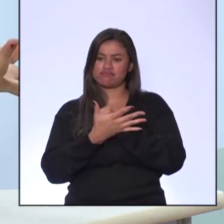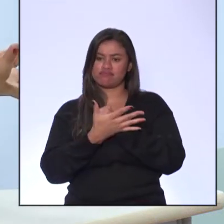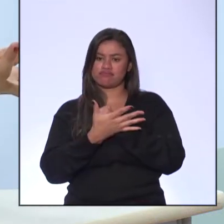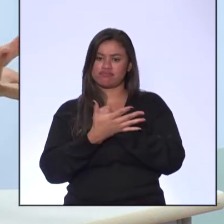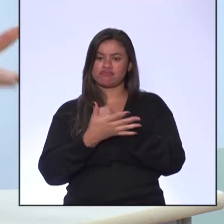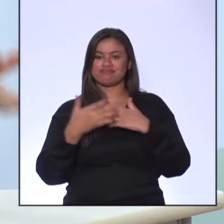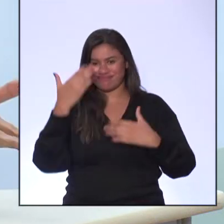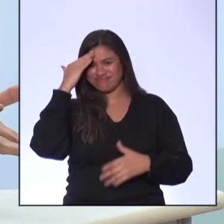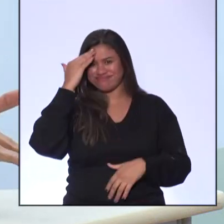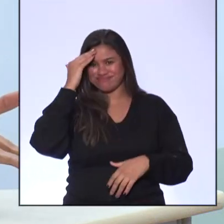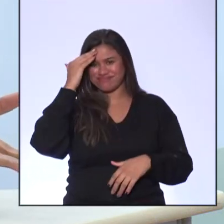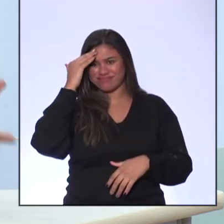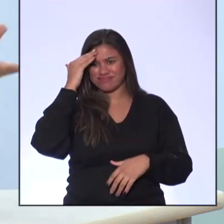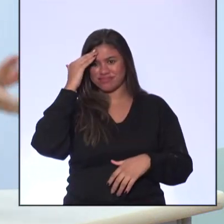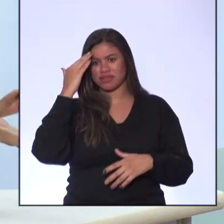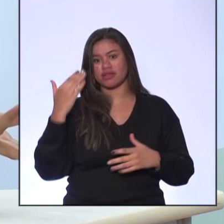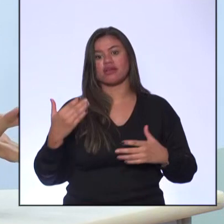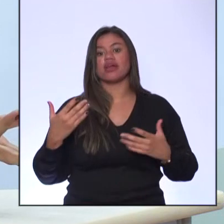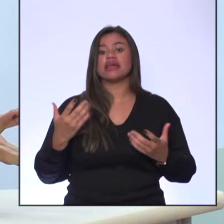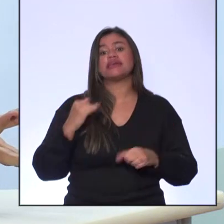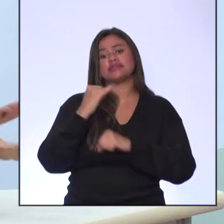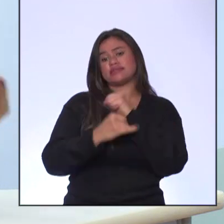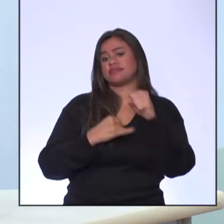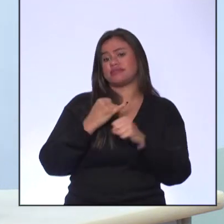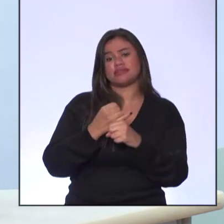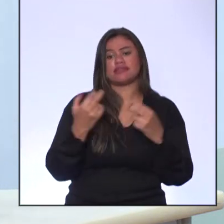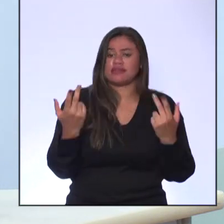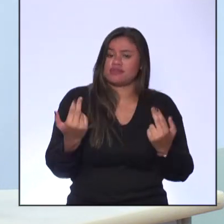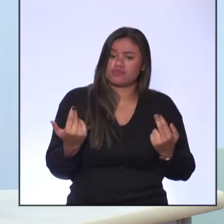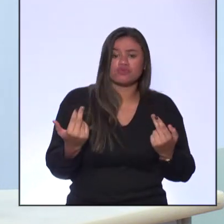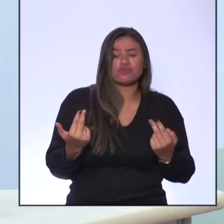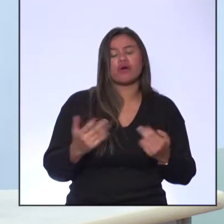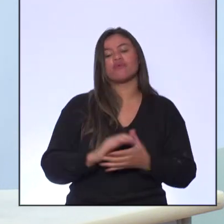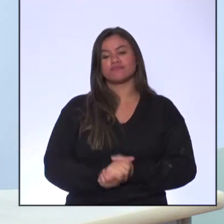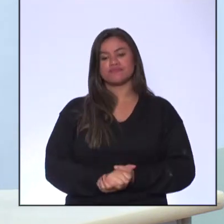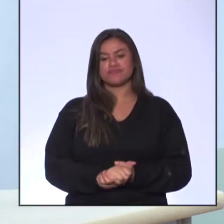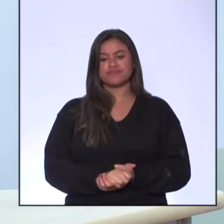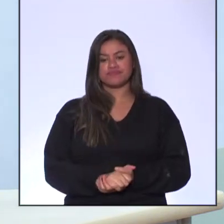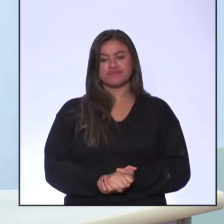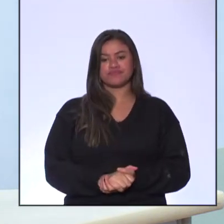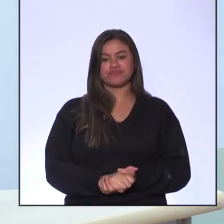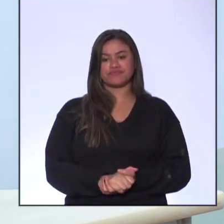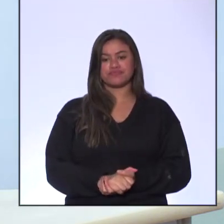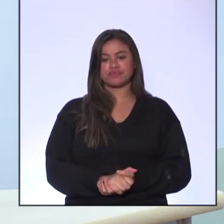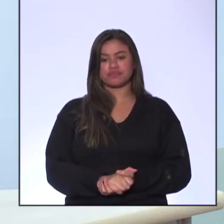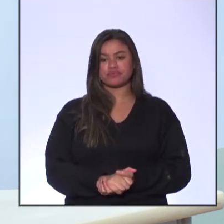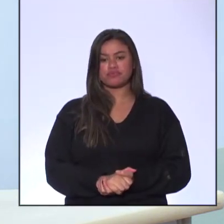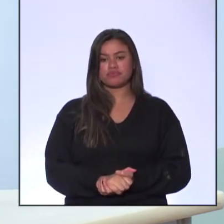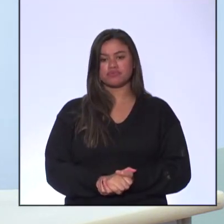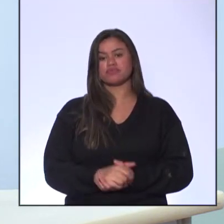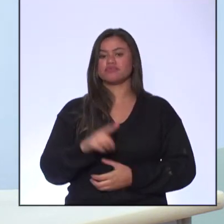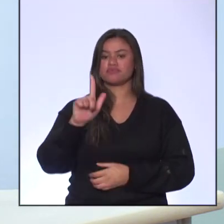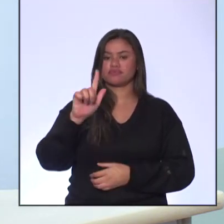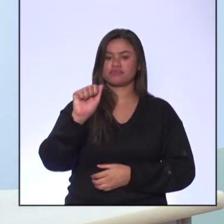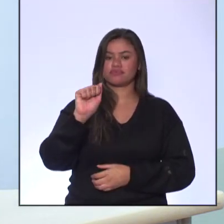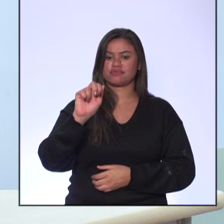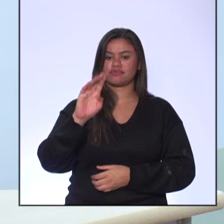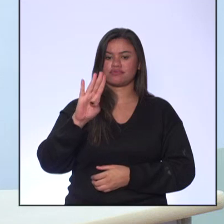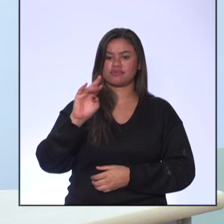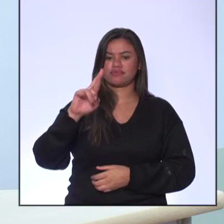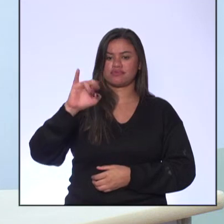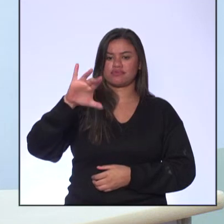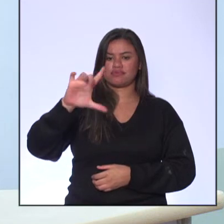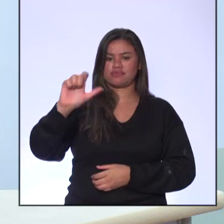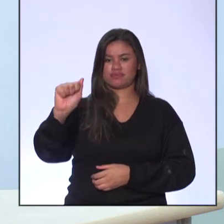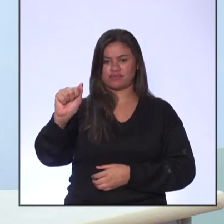na internet, né, no mundo virtual, isso não é diferente, tá? A Gabriela comentou aqui